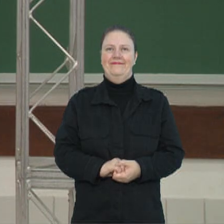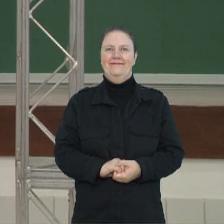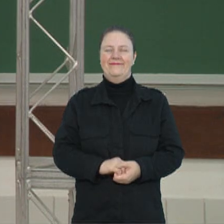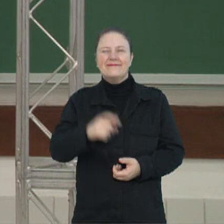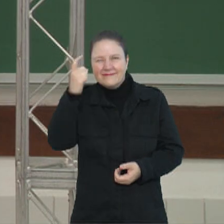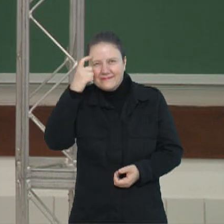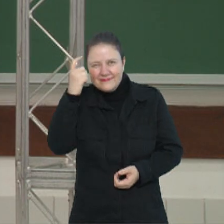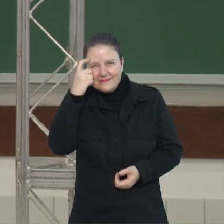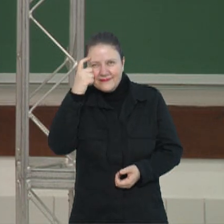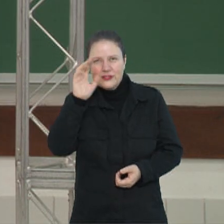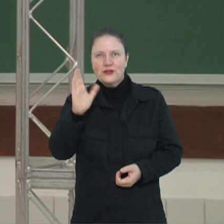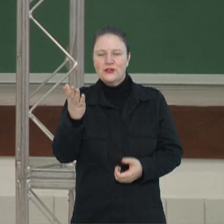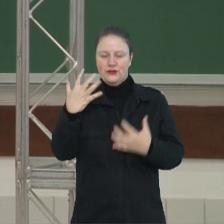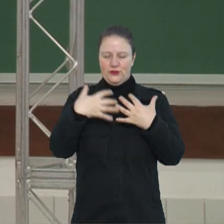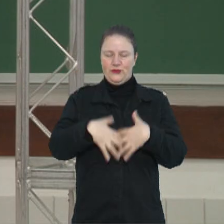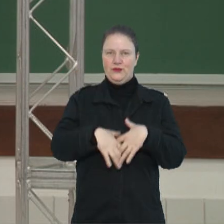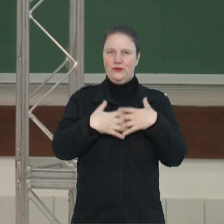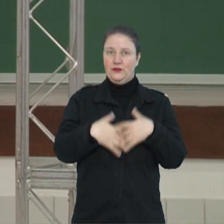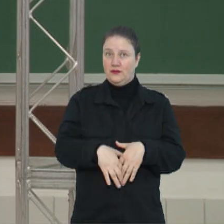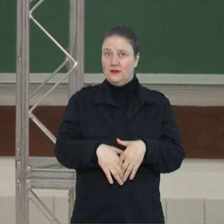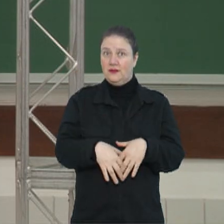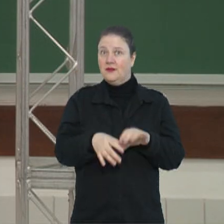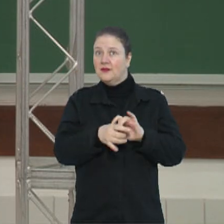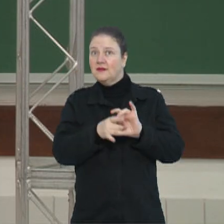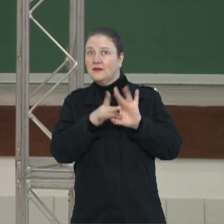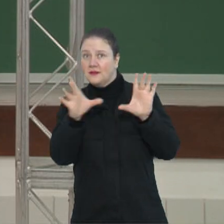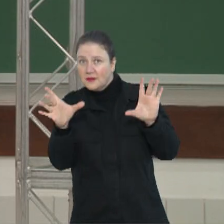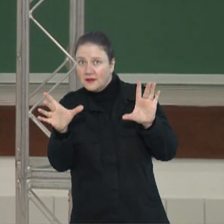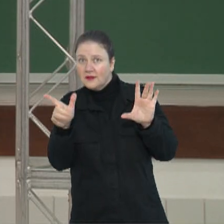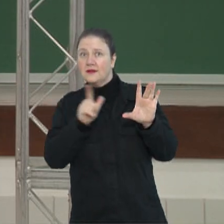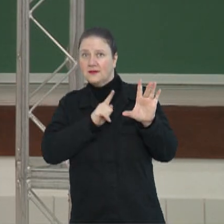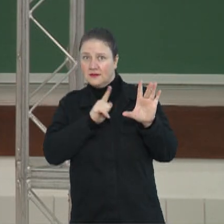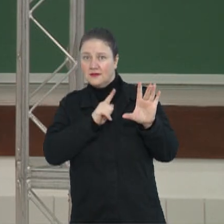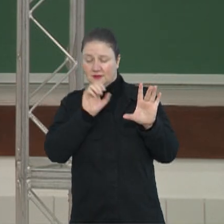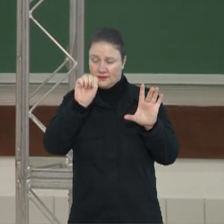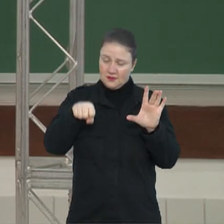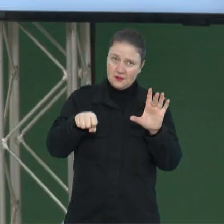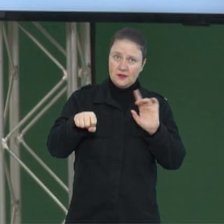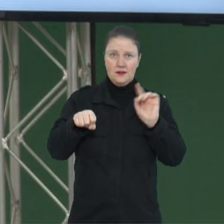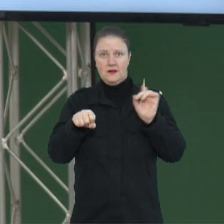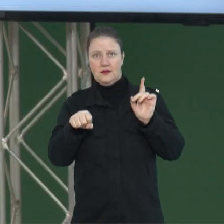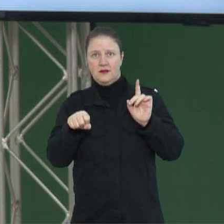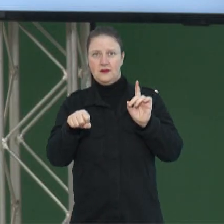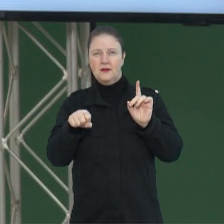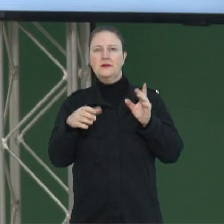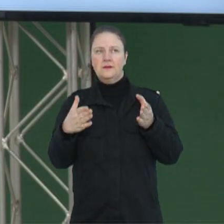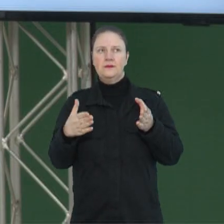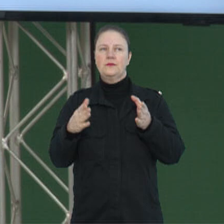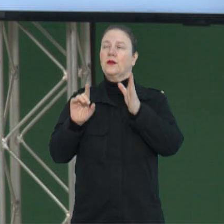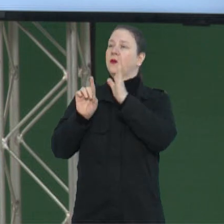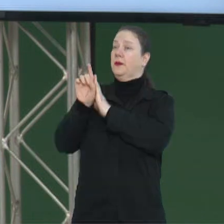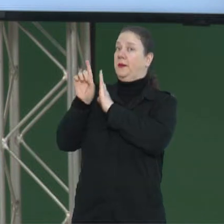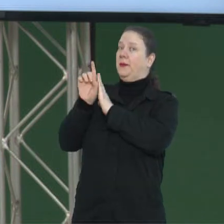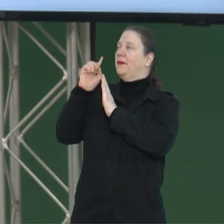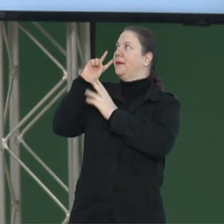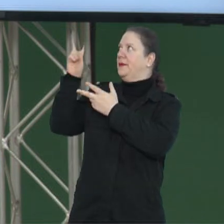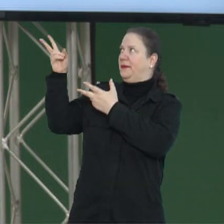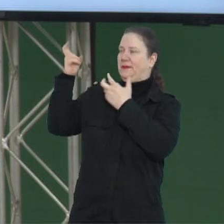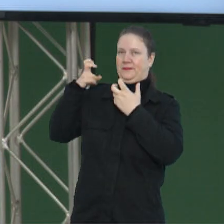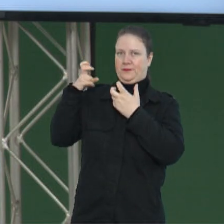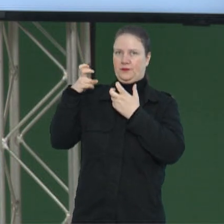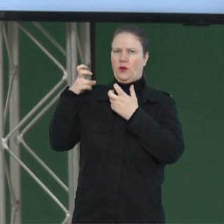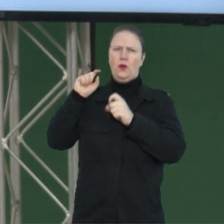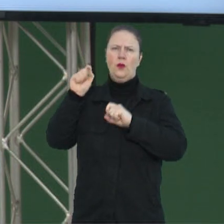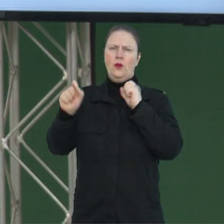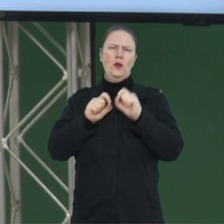Deu uma pensada, uma refletida aí? É livre? Não é? Pessoal, tinha algumas perguntas aqui, né? Na primeira ali, né, em que medida